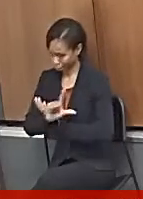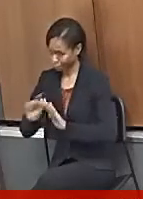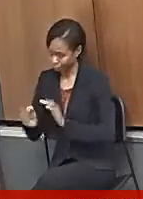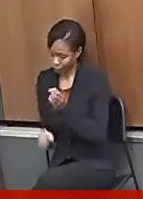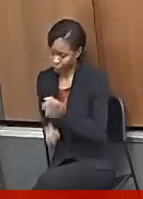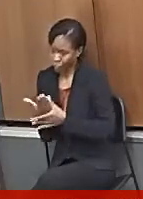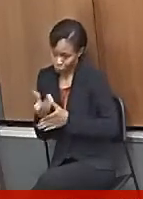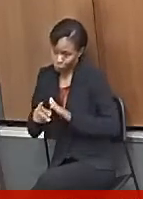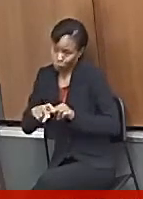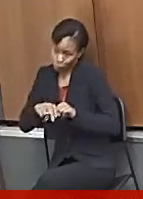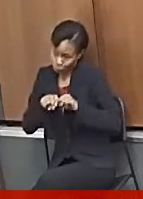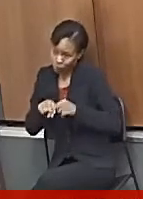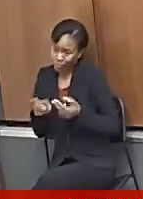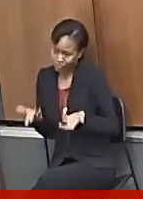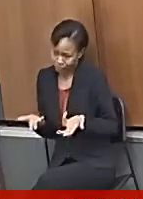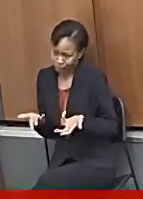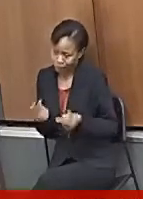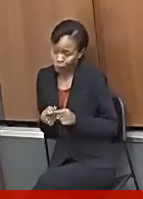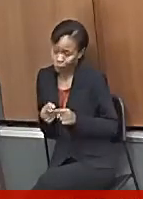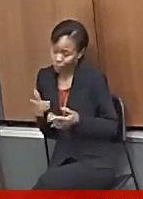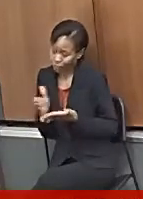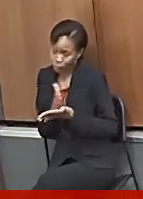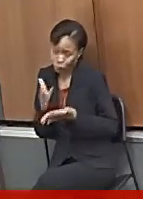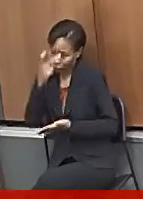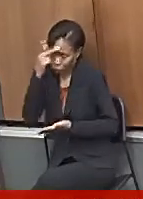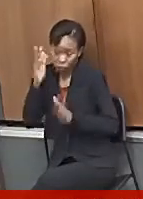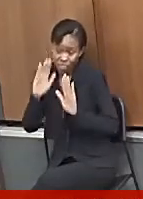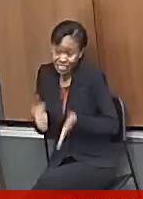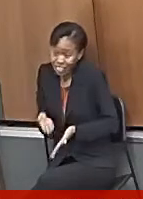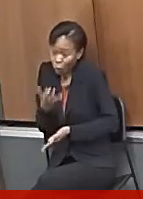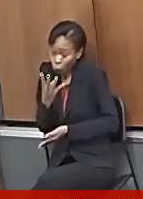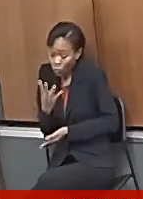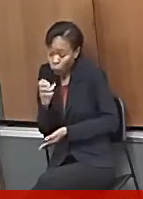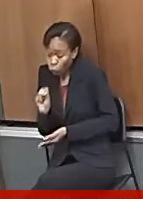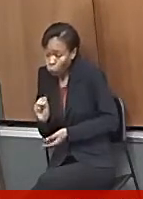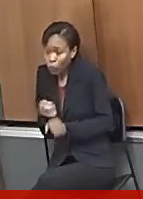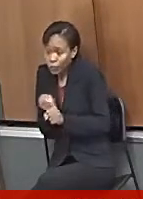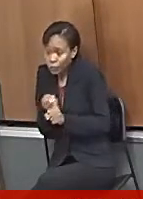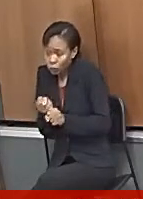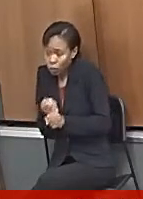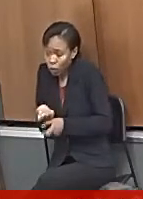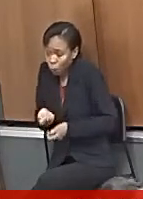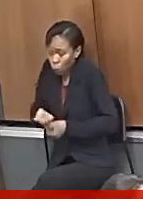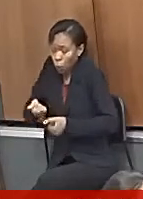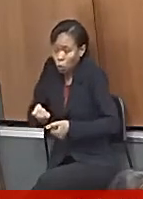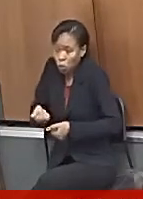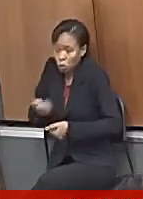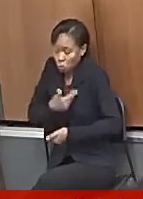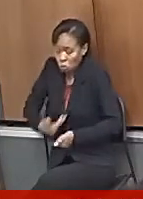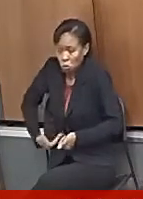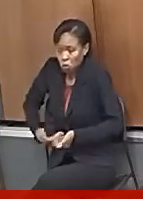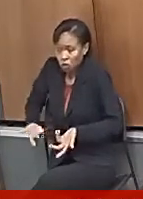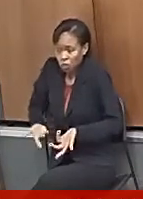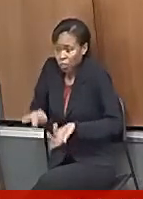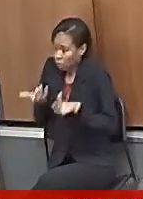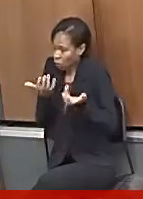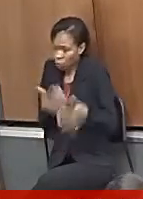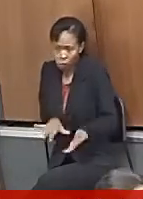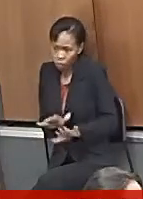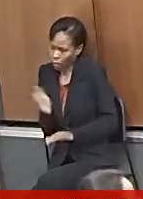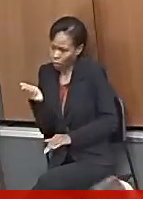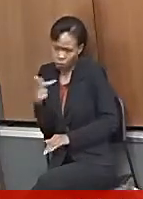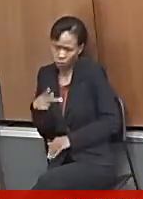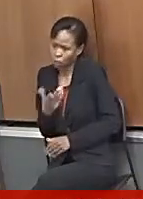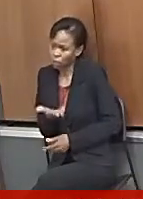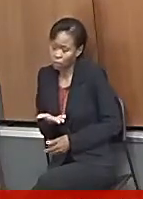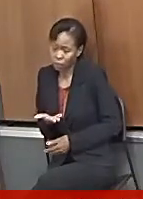por isso porque já tinha gente contribuiu 48 anos para o estado e ele não queria aposentar justamente por